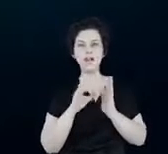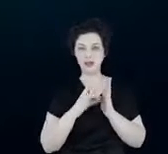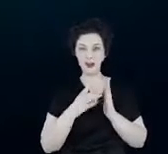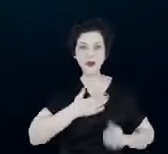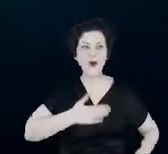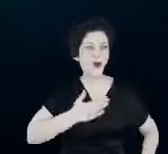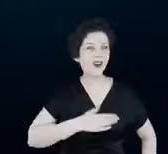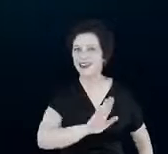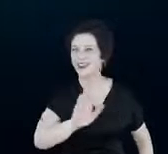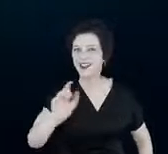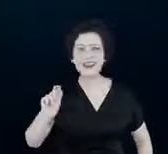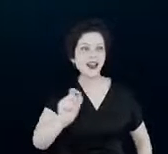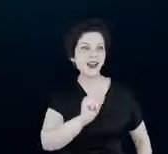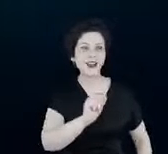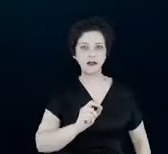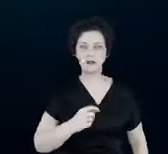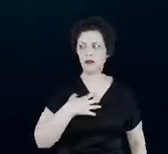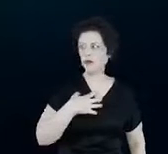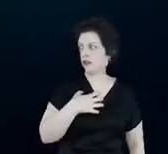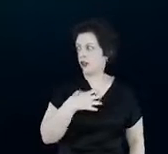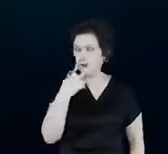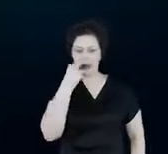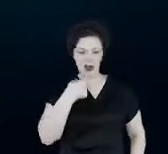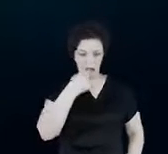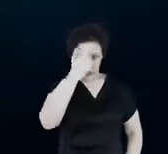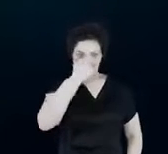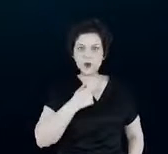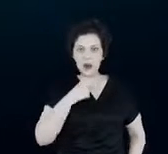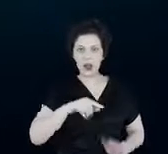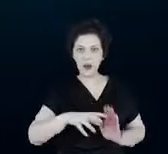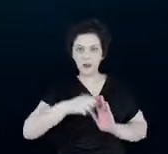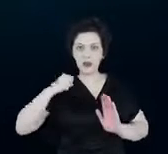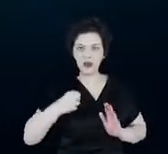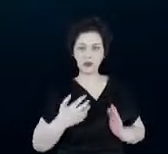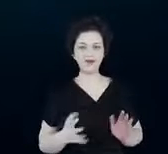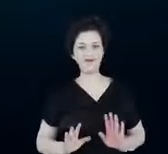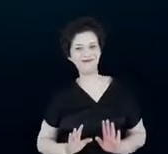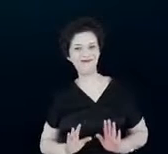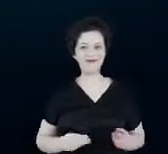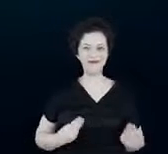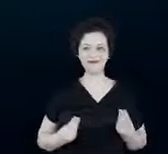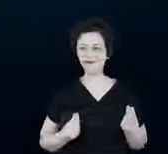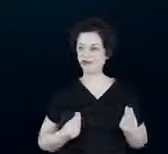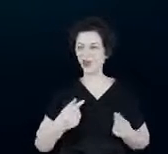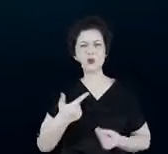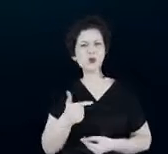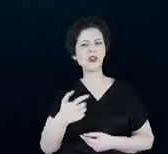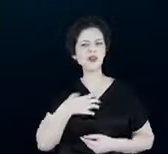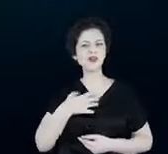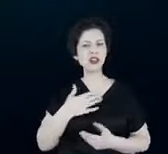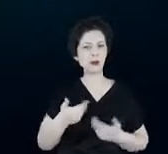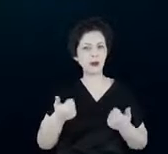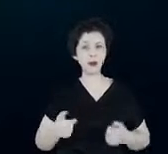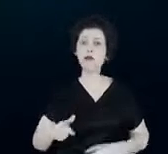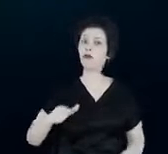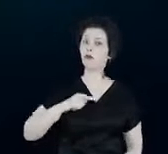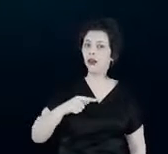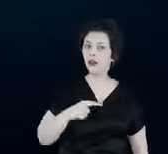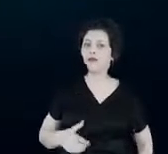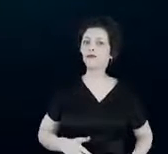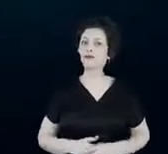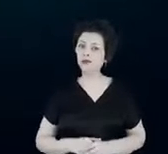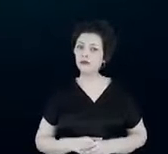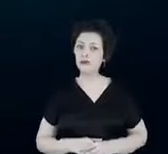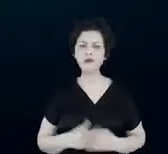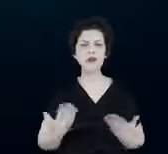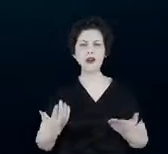de passar por ela né se sente o bandido na verdade você é um bandido daí não vai falar assim poxa não tem jeito melhor de fazer isso não tem é para quê que estando